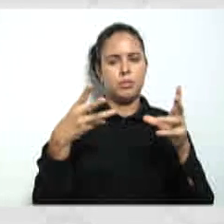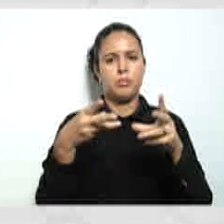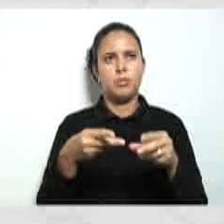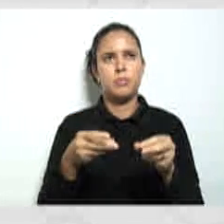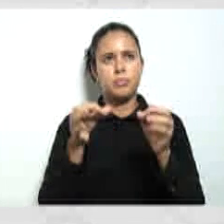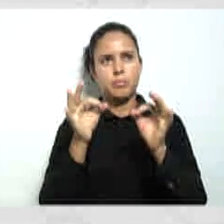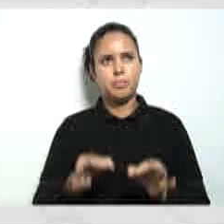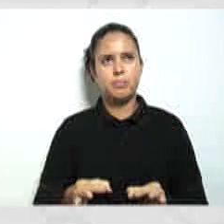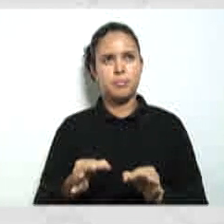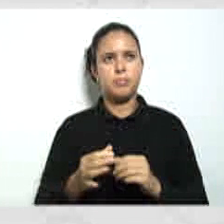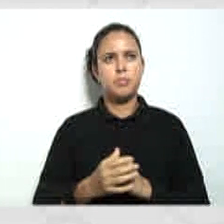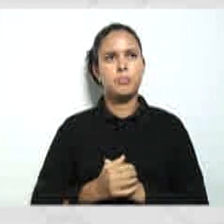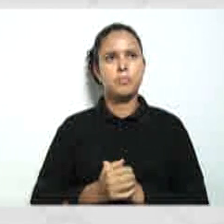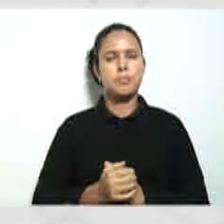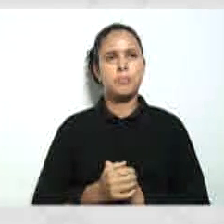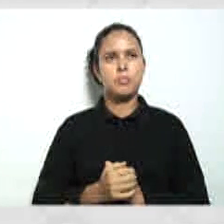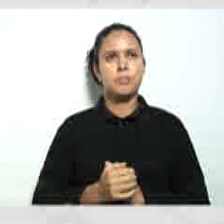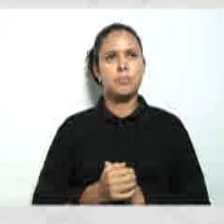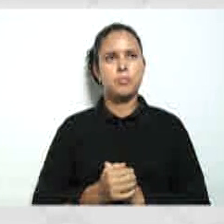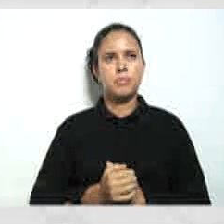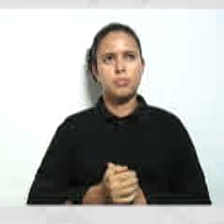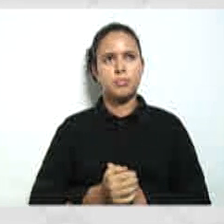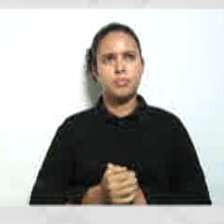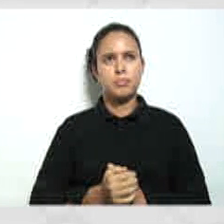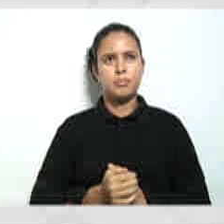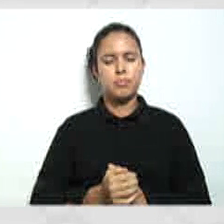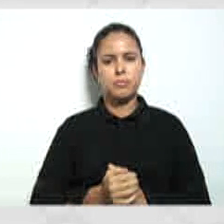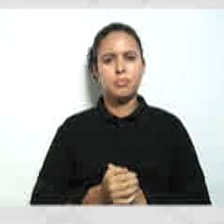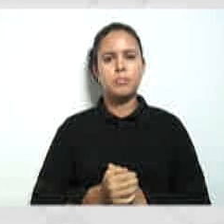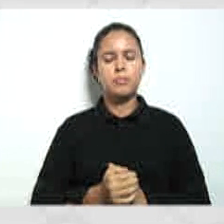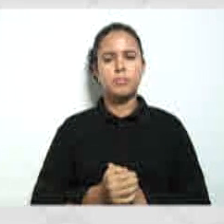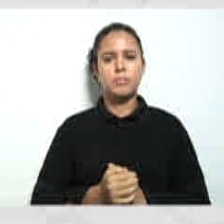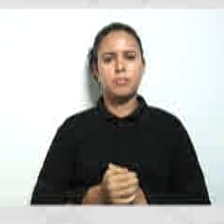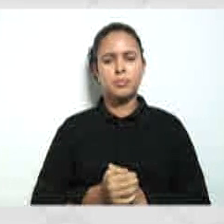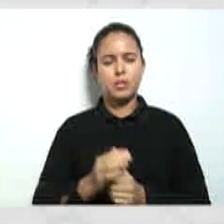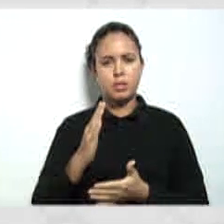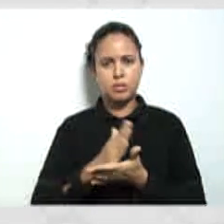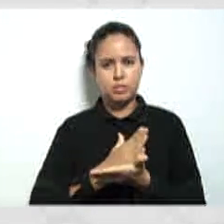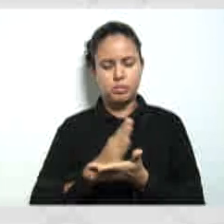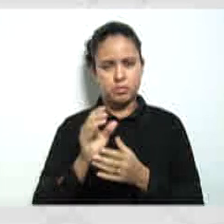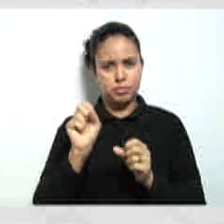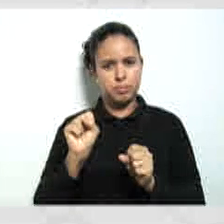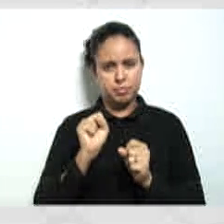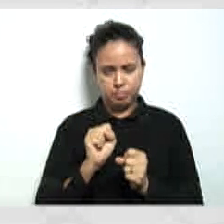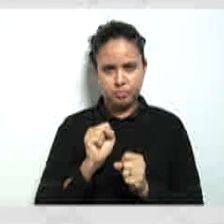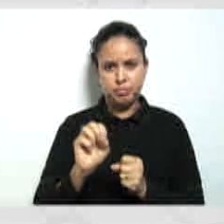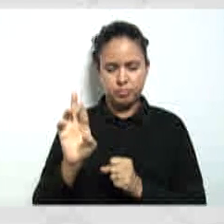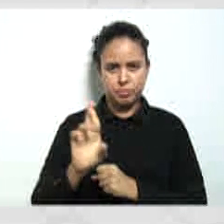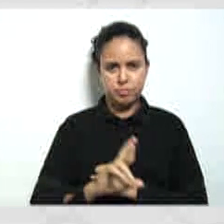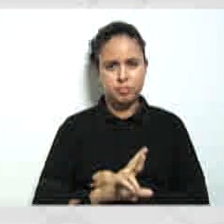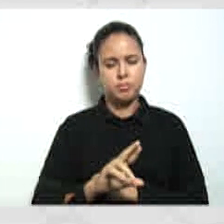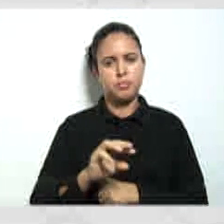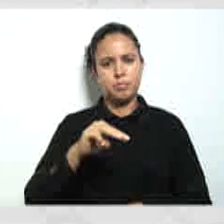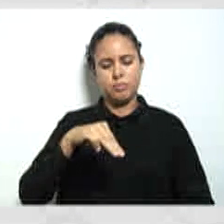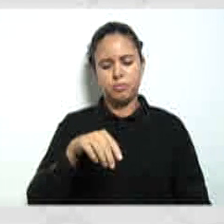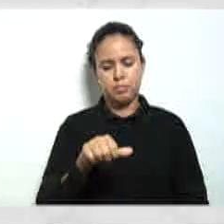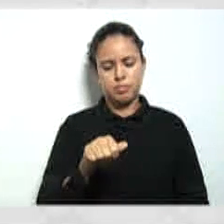corretos. Corretíssimo. Quem foram os alunos que mandaram a resposta? Dá para ler o nome de alguns? Nós temos a